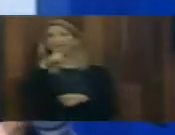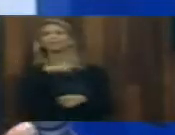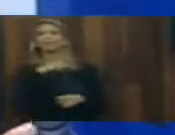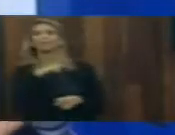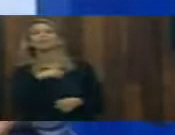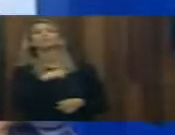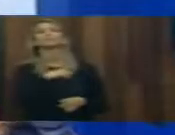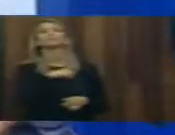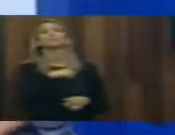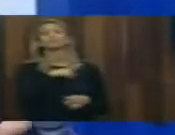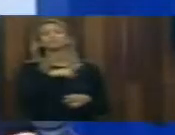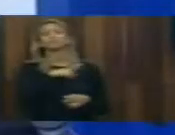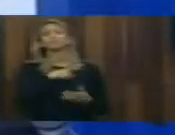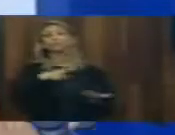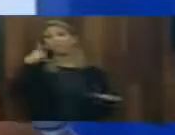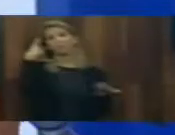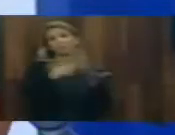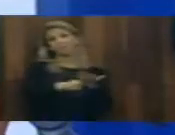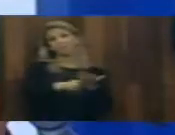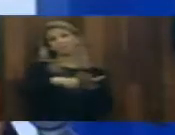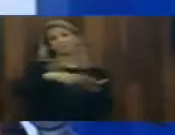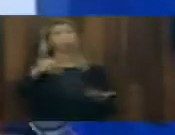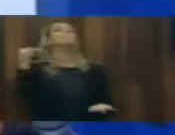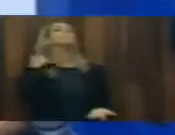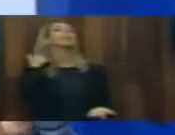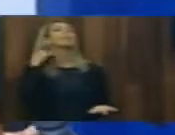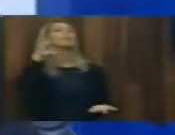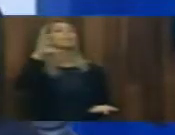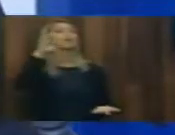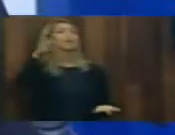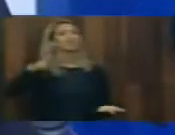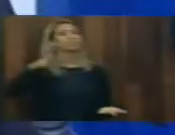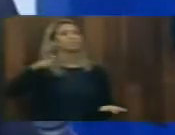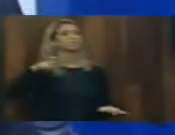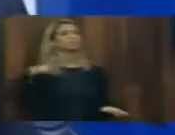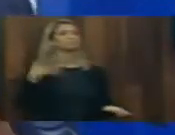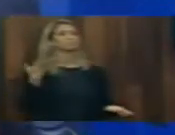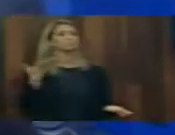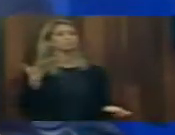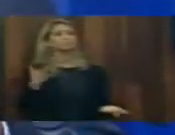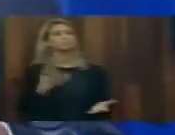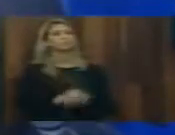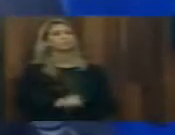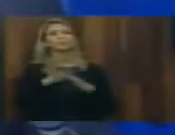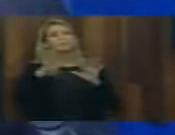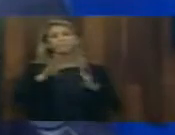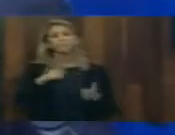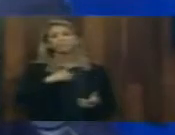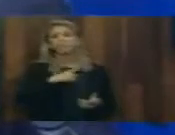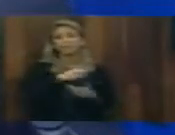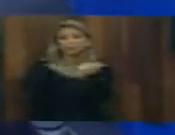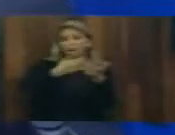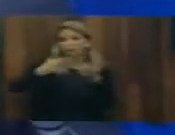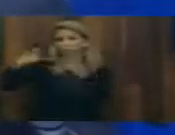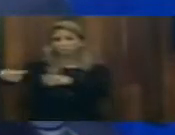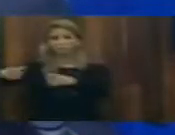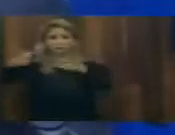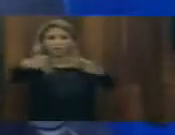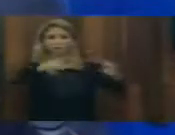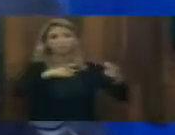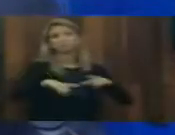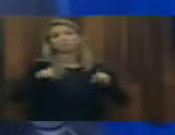ao nome da Caixa. As pessoas que pagam, pagam a Caixa, né? E alguns outros terrenos